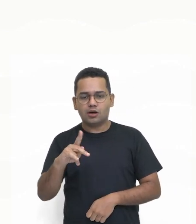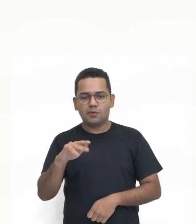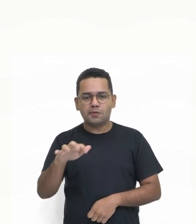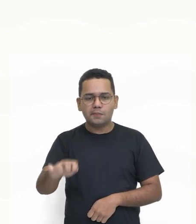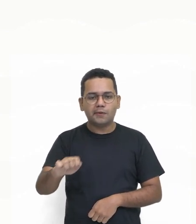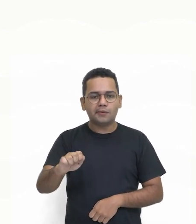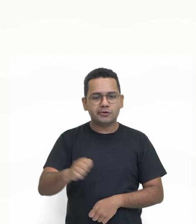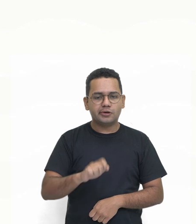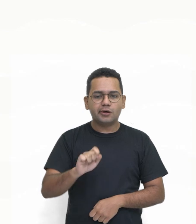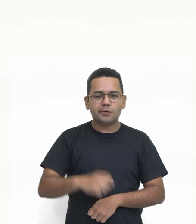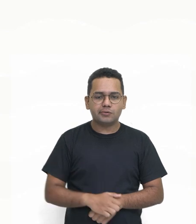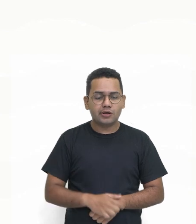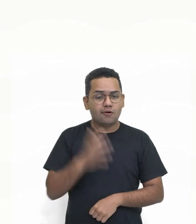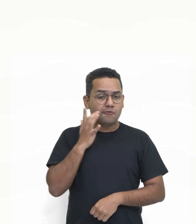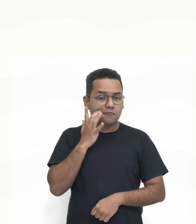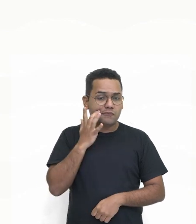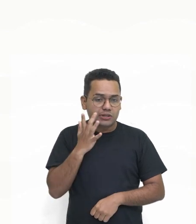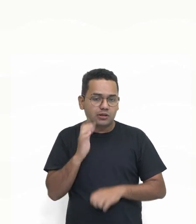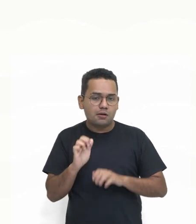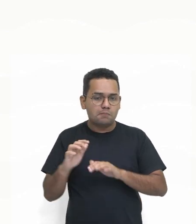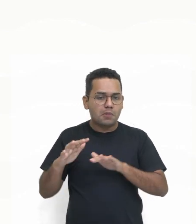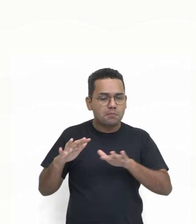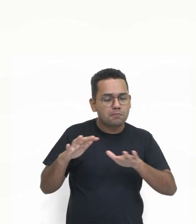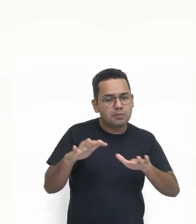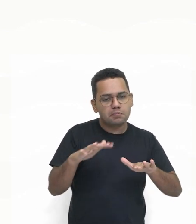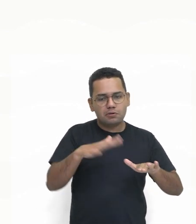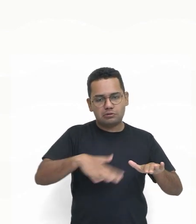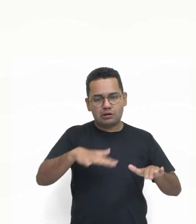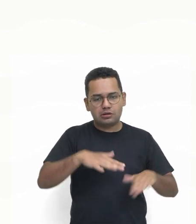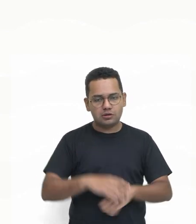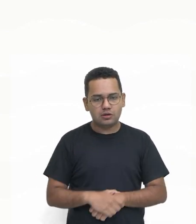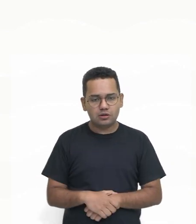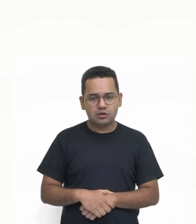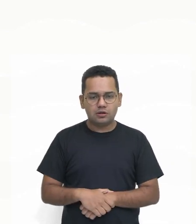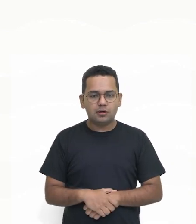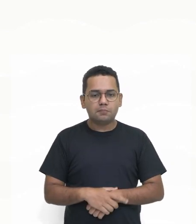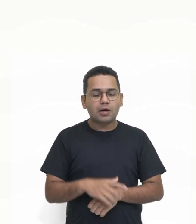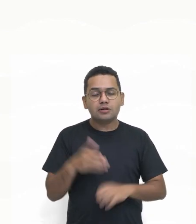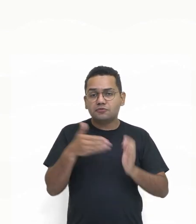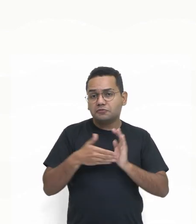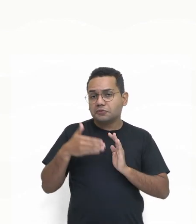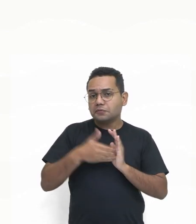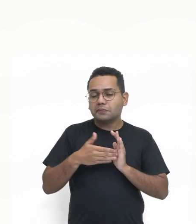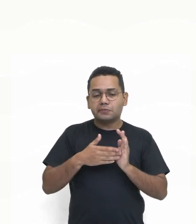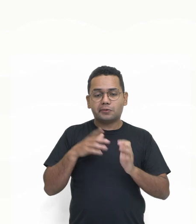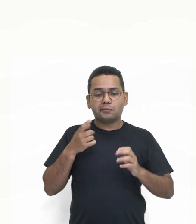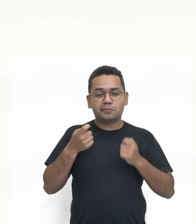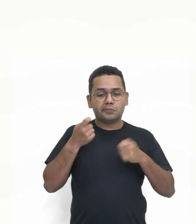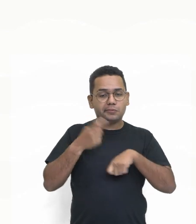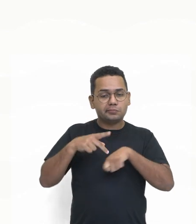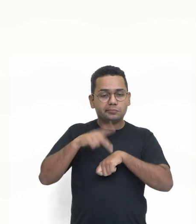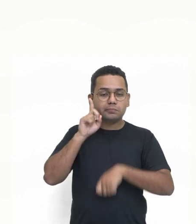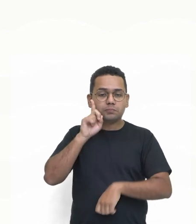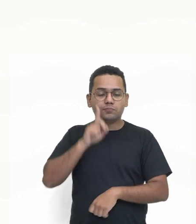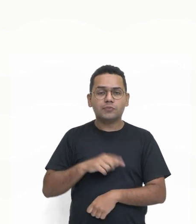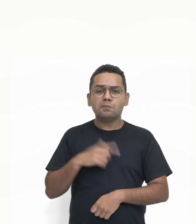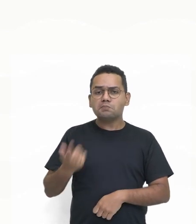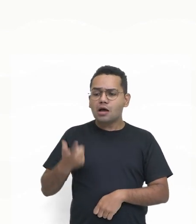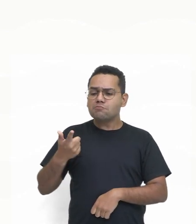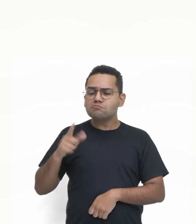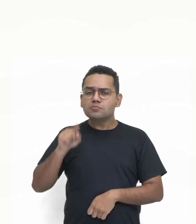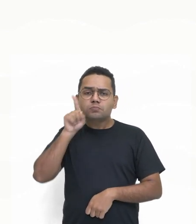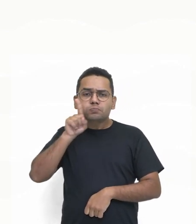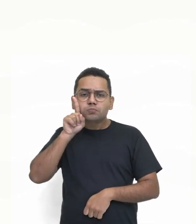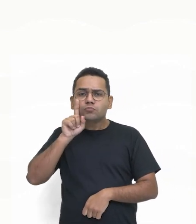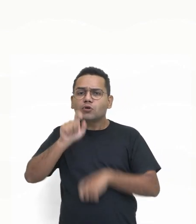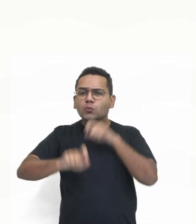suprimentos, dificultando a intercepção pelos americanos. Qual era uma das táticas dos americanos? Acabar com o abastecimento para o